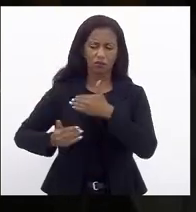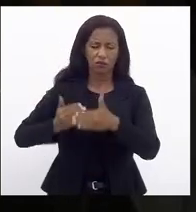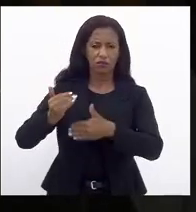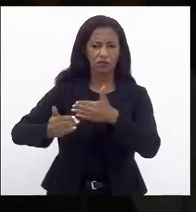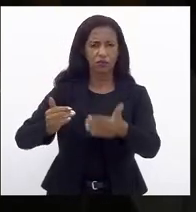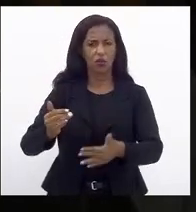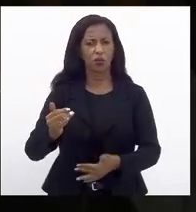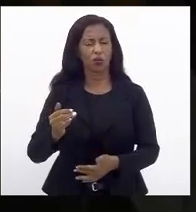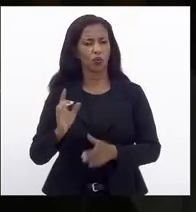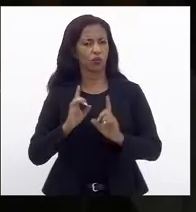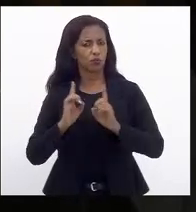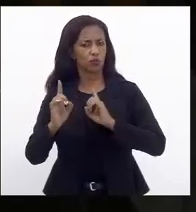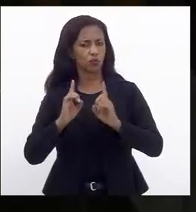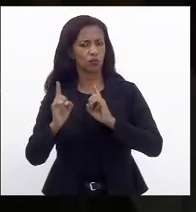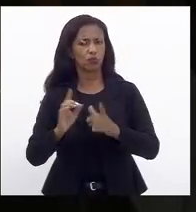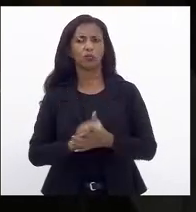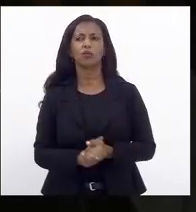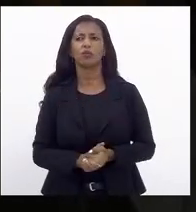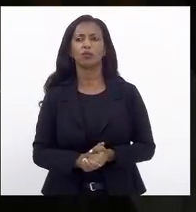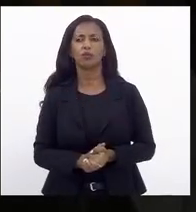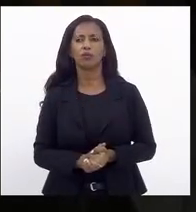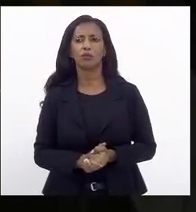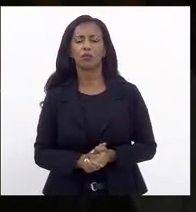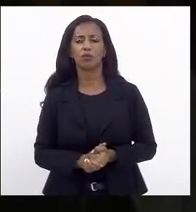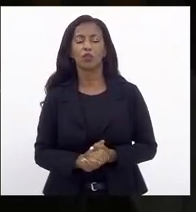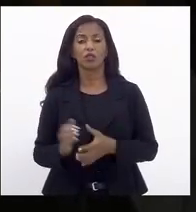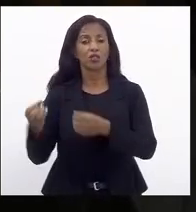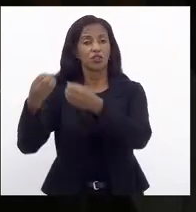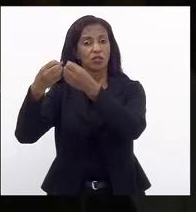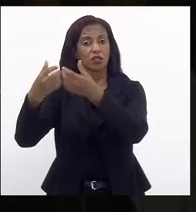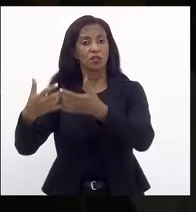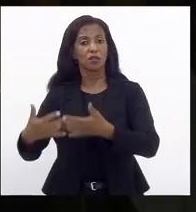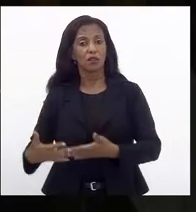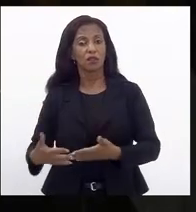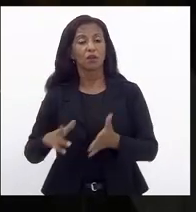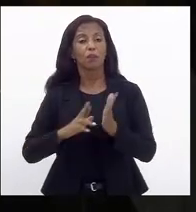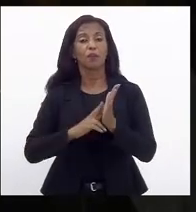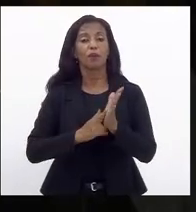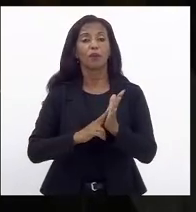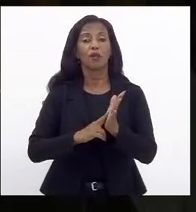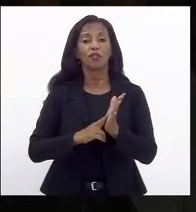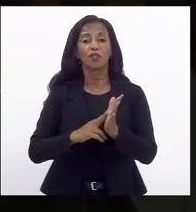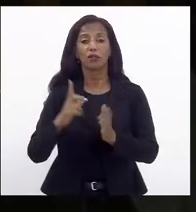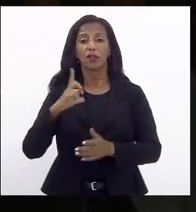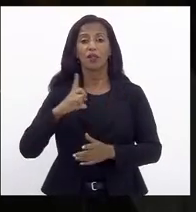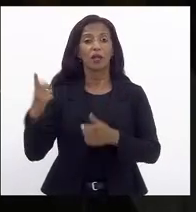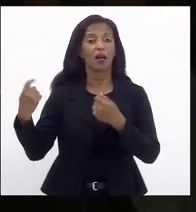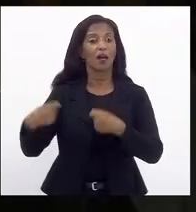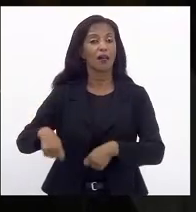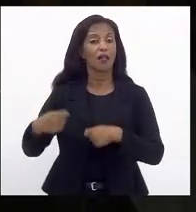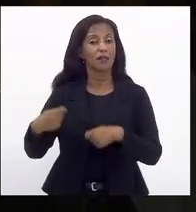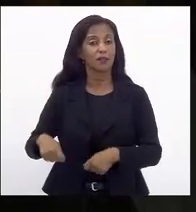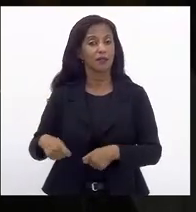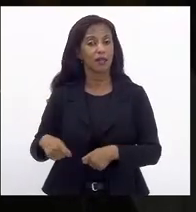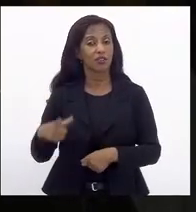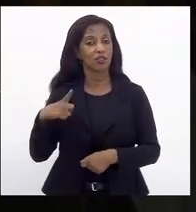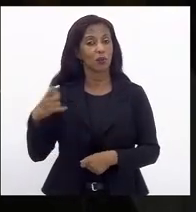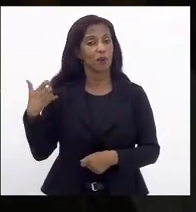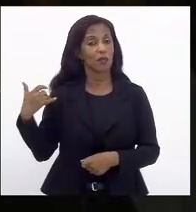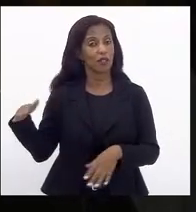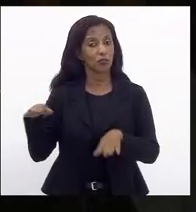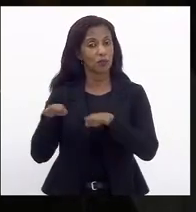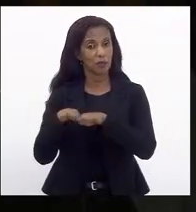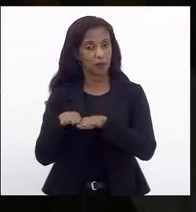debates que é o que está definido na pelo regime é que há a necessidade de haver uma idade